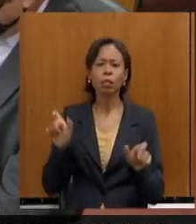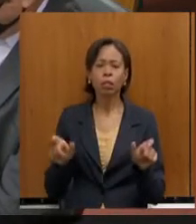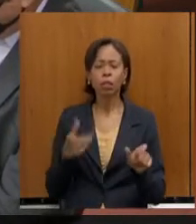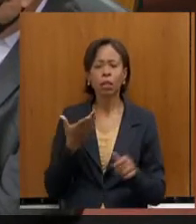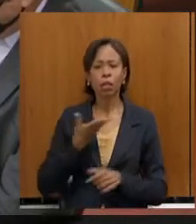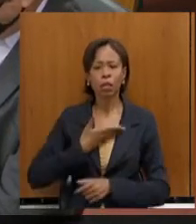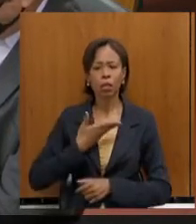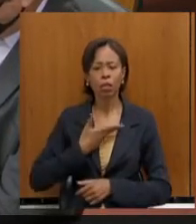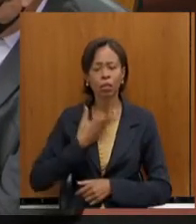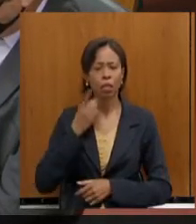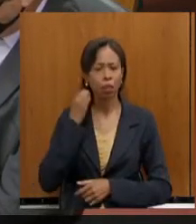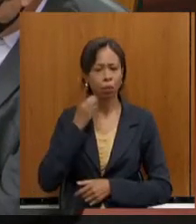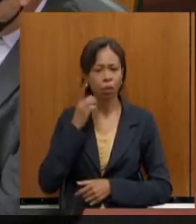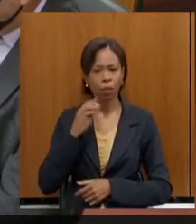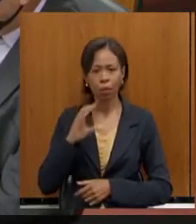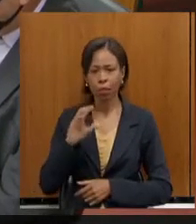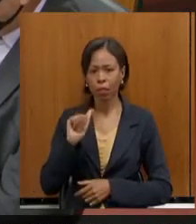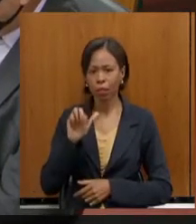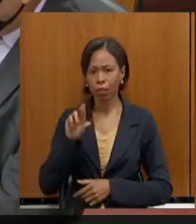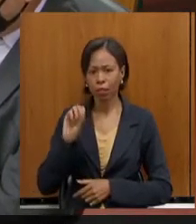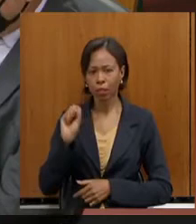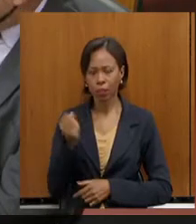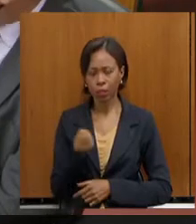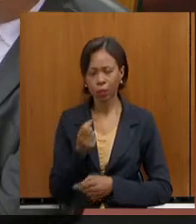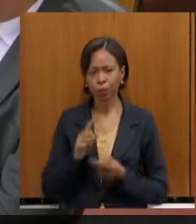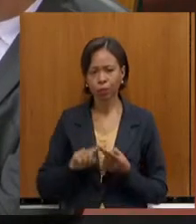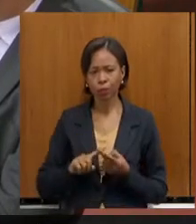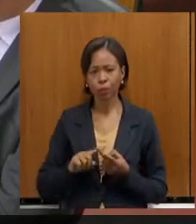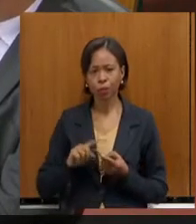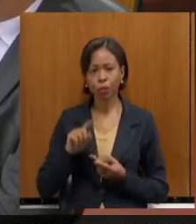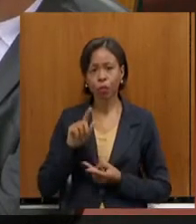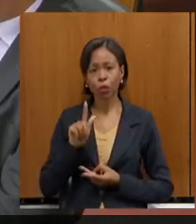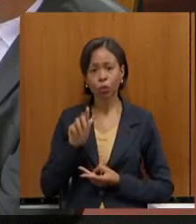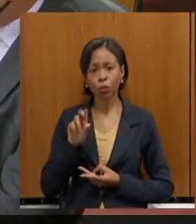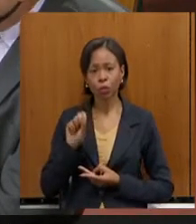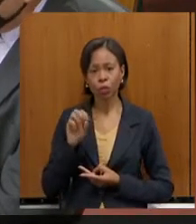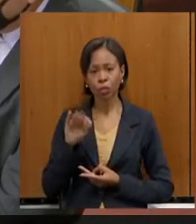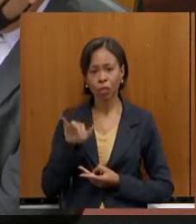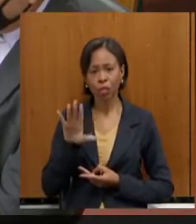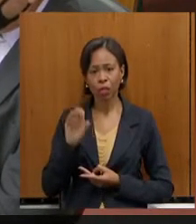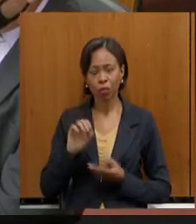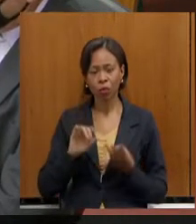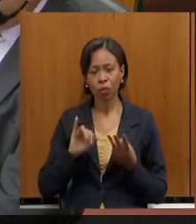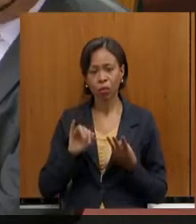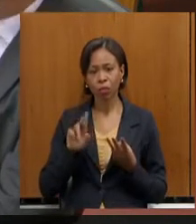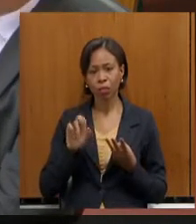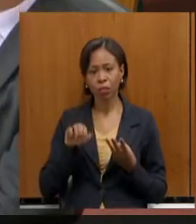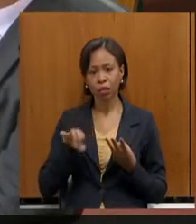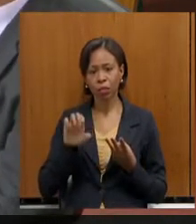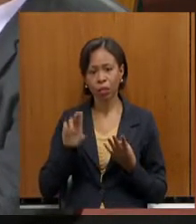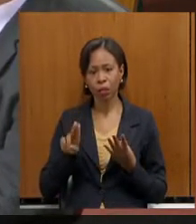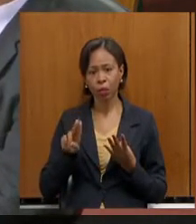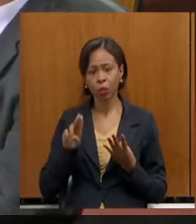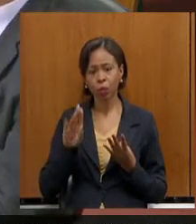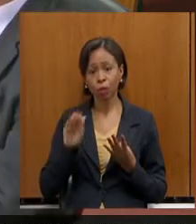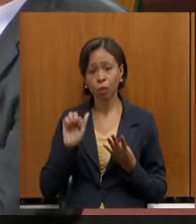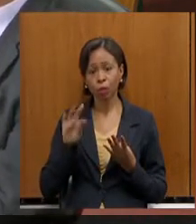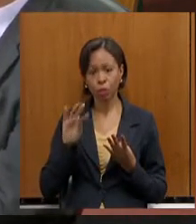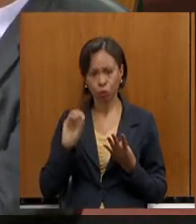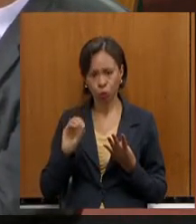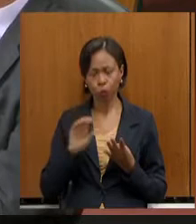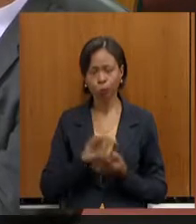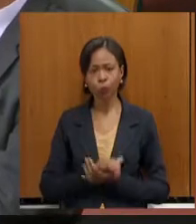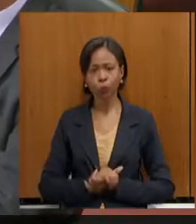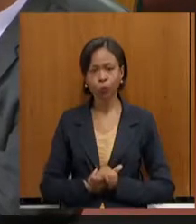deputado Carlos Pimenta Deputado Gustavo Mitre Deputado Irineu e deputado Bartô é